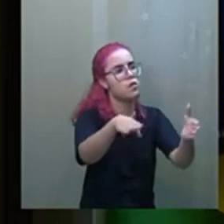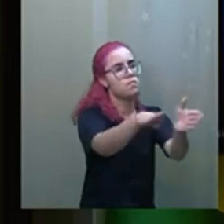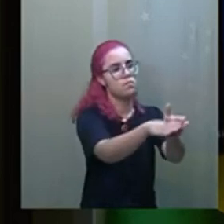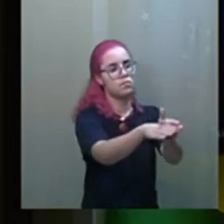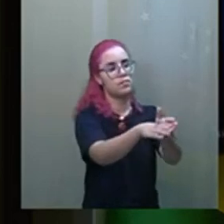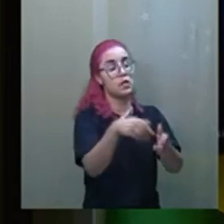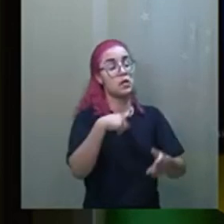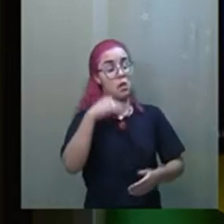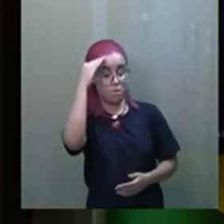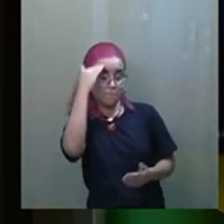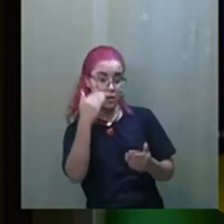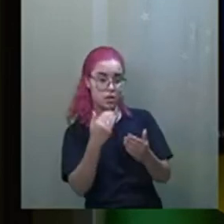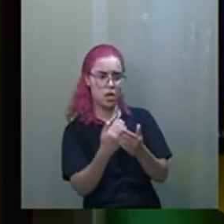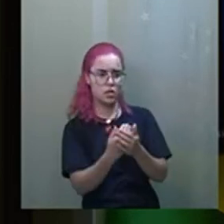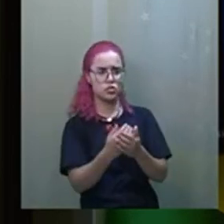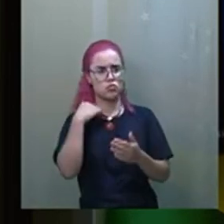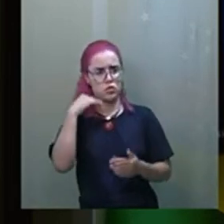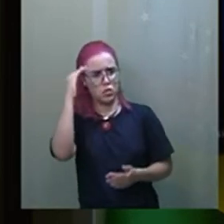bom senso